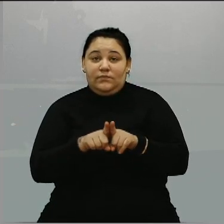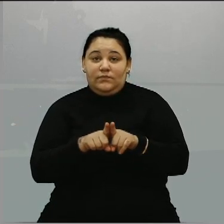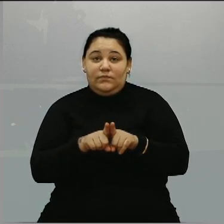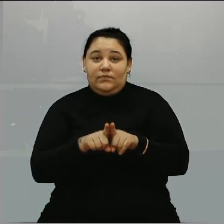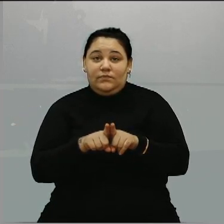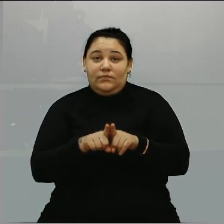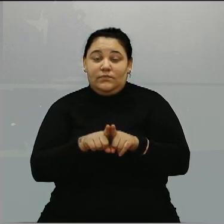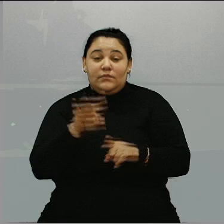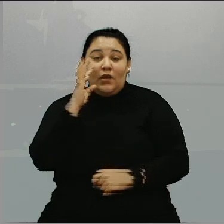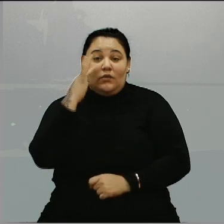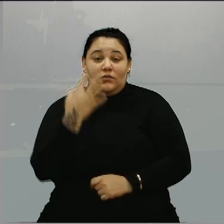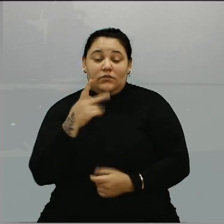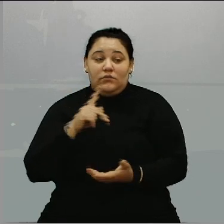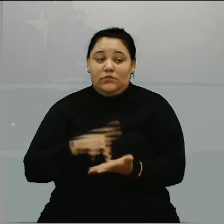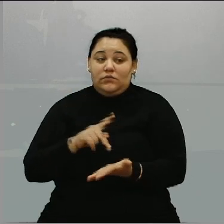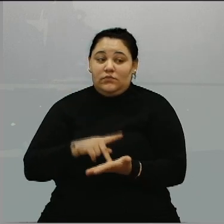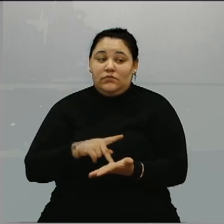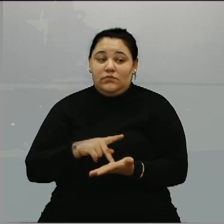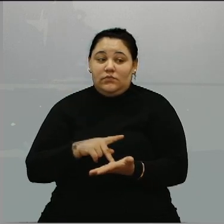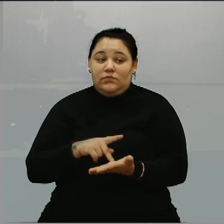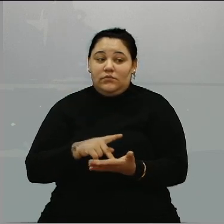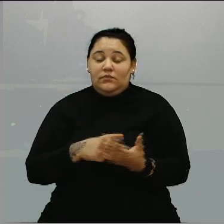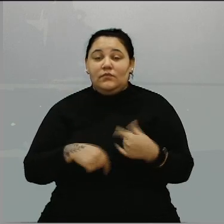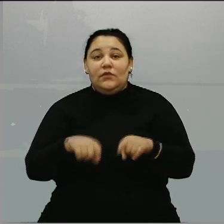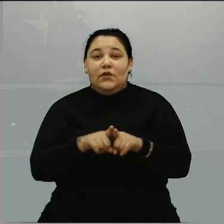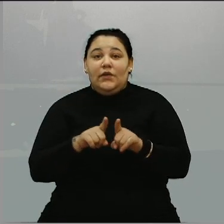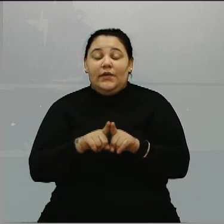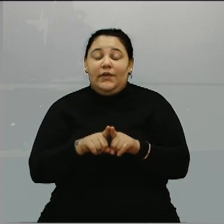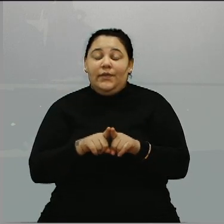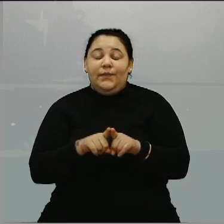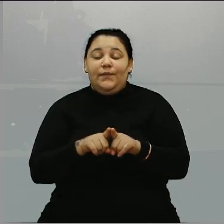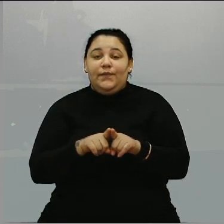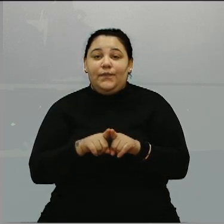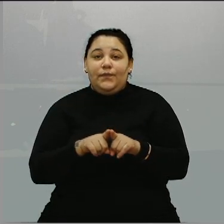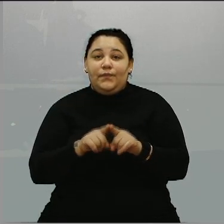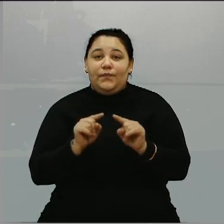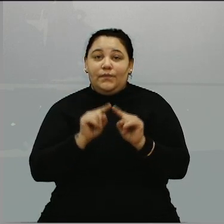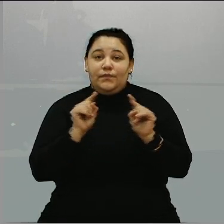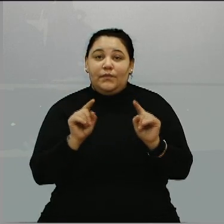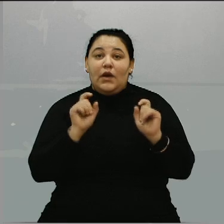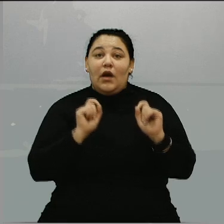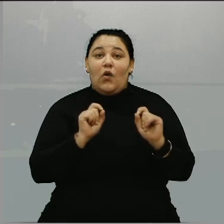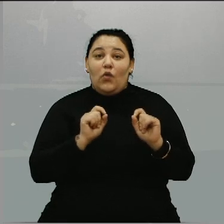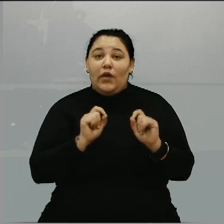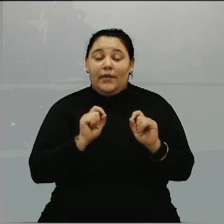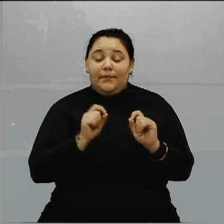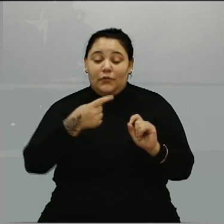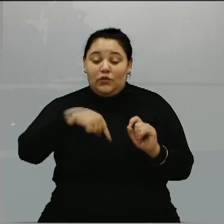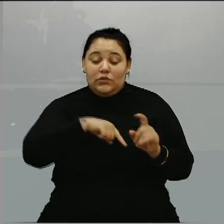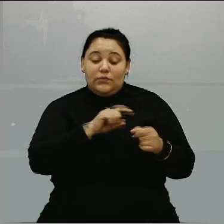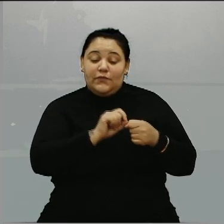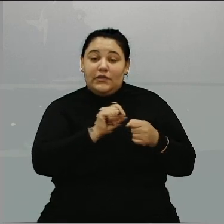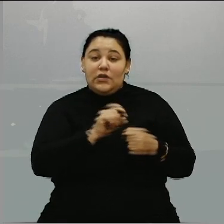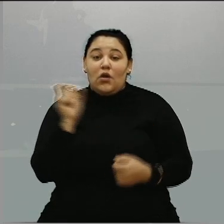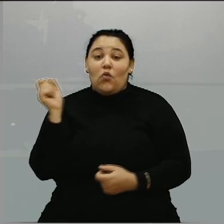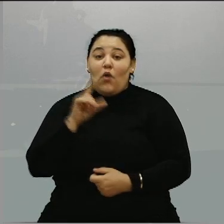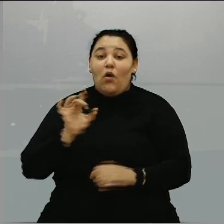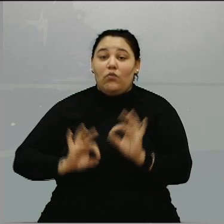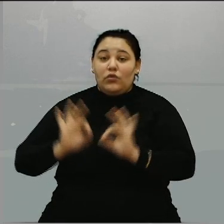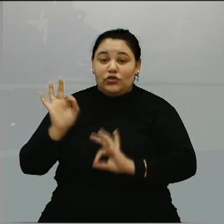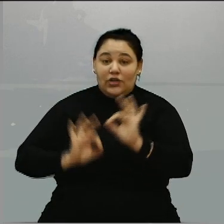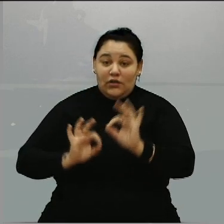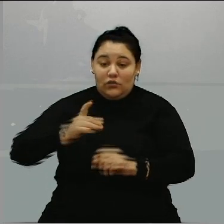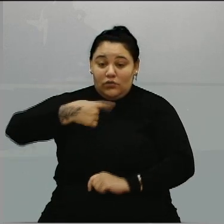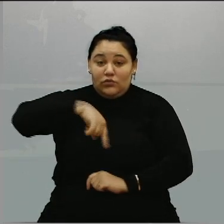aconteceu na nossa região, vai impactar aqui. Mas o que estamos fazendo e quais os projetos que